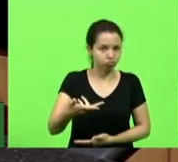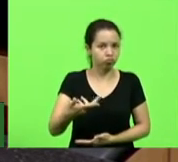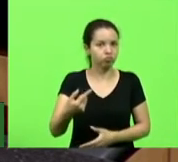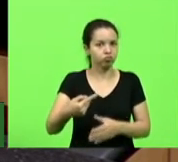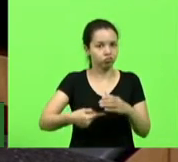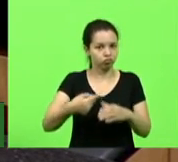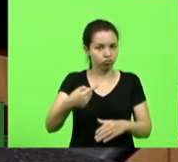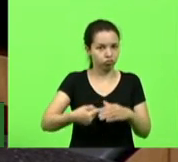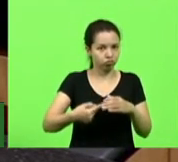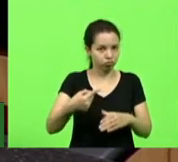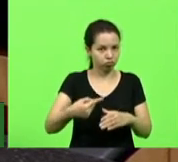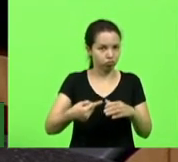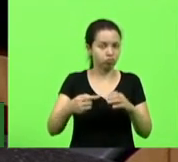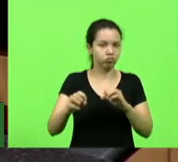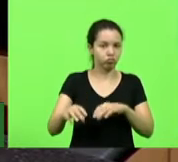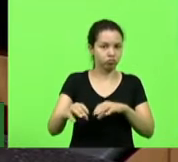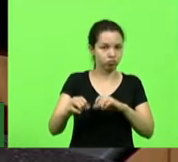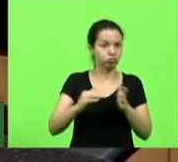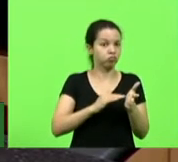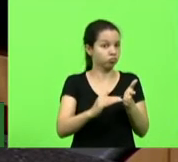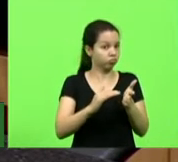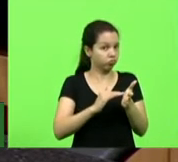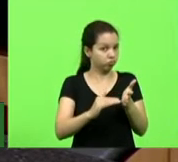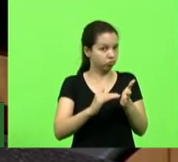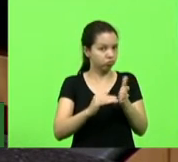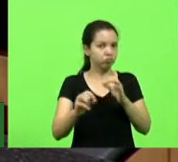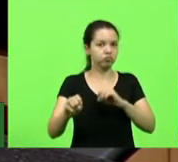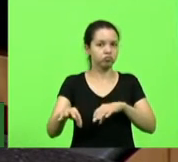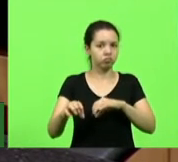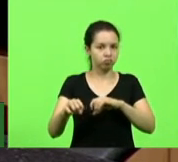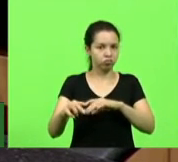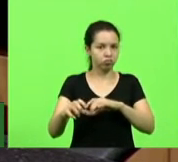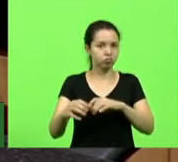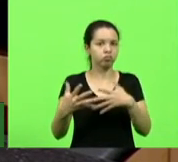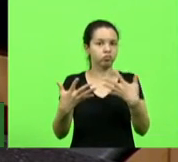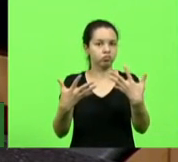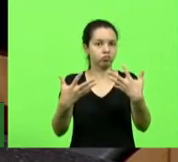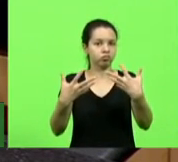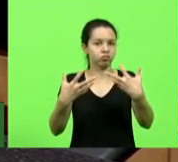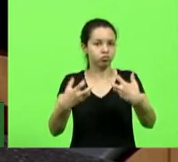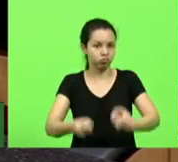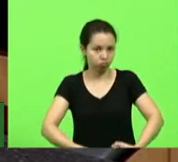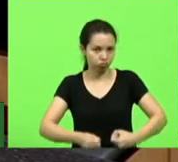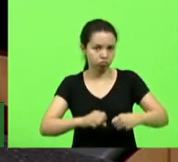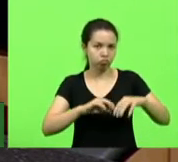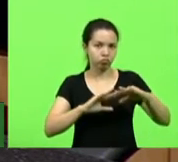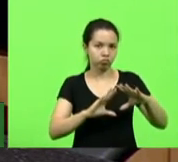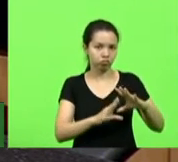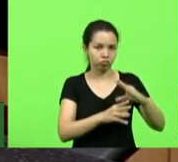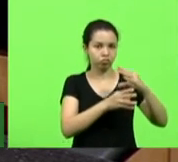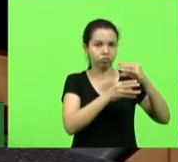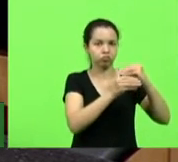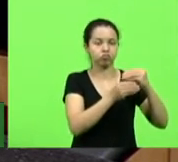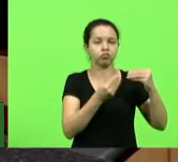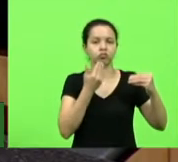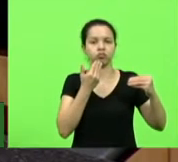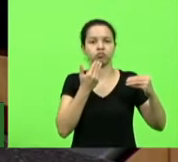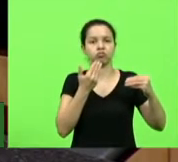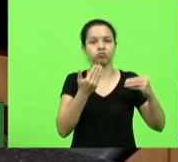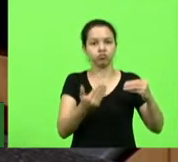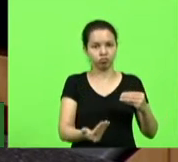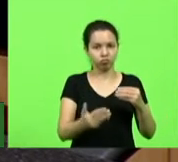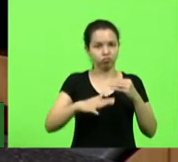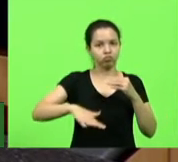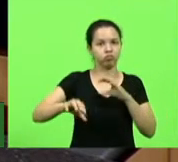Educação, da Secretaria da Educação, para a execução dessas emendas e também das solicitações relacionadas à